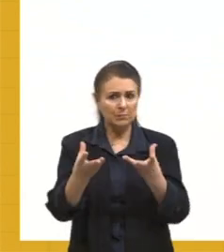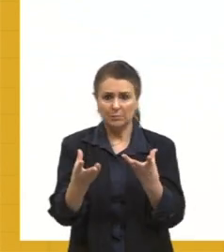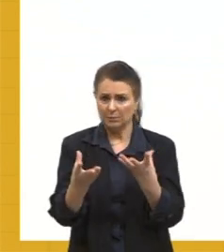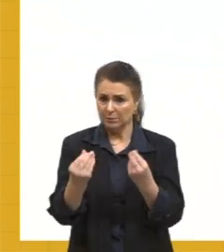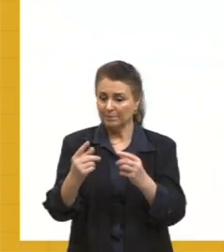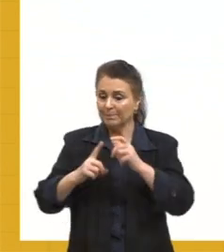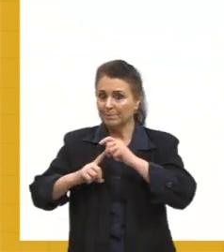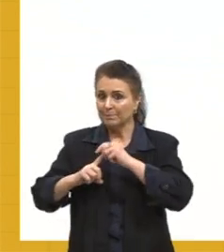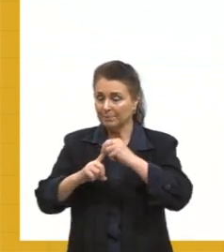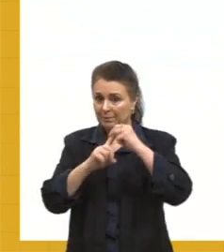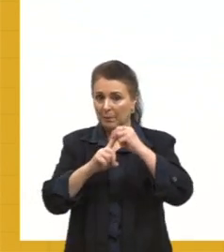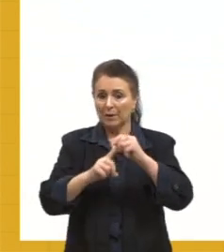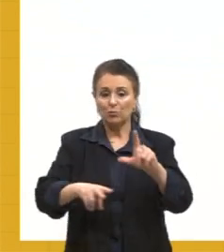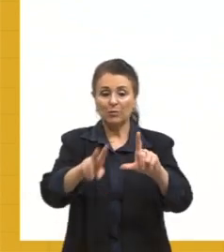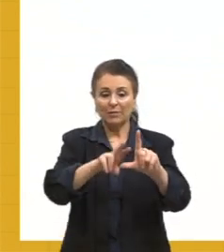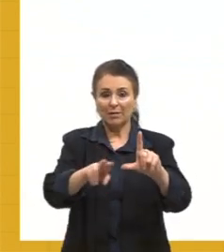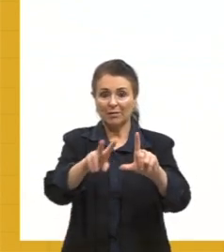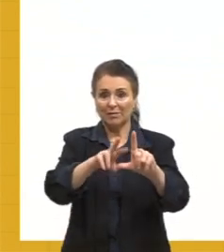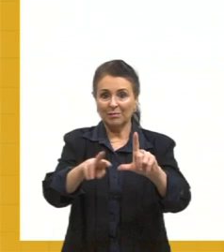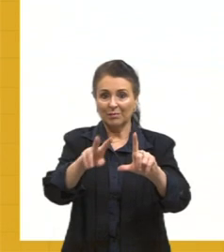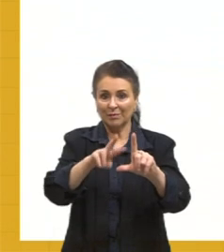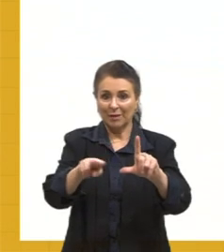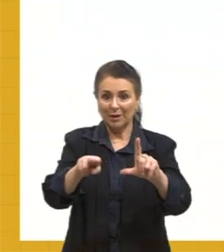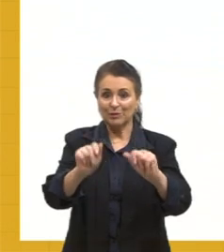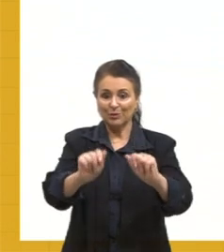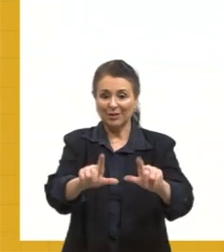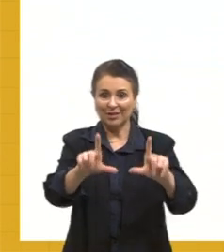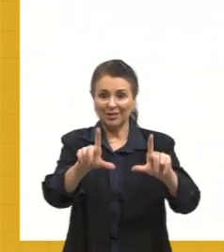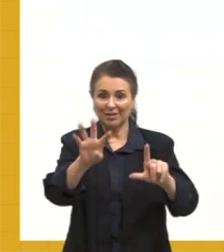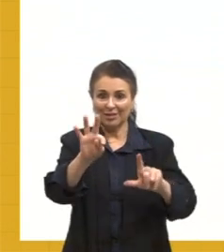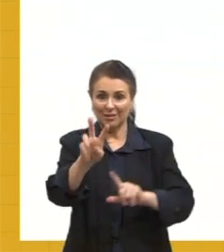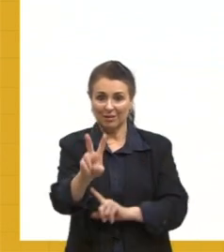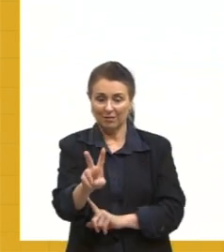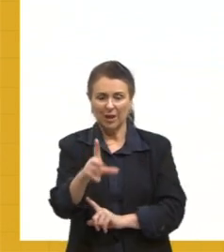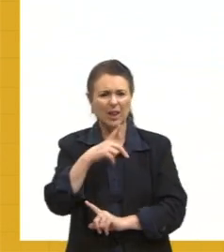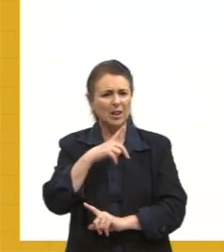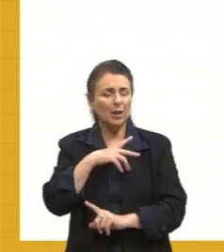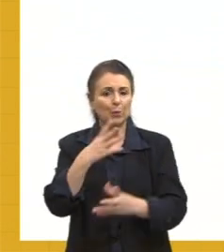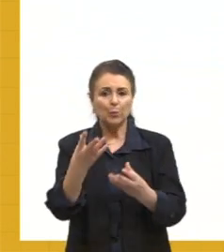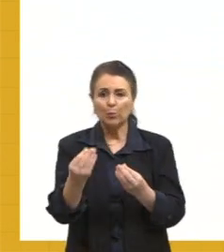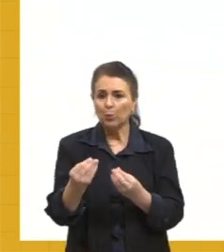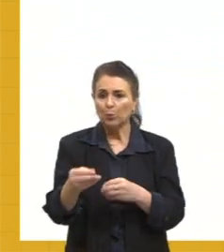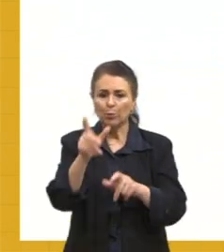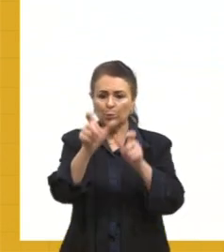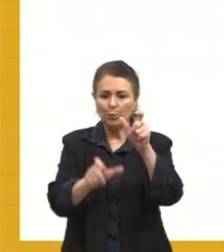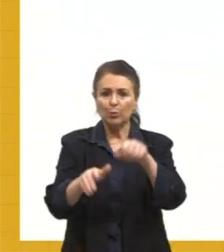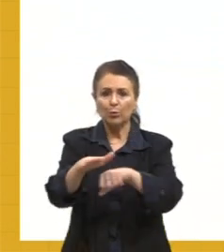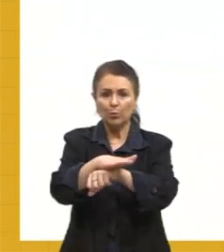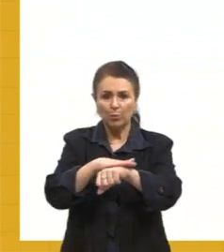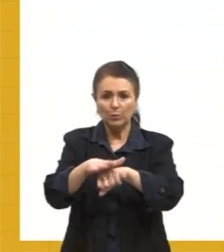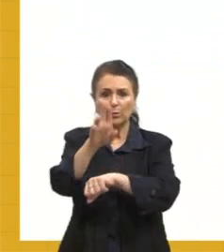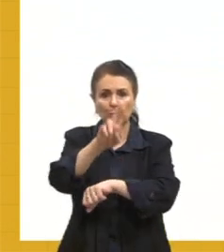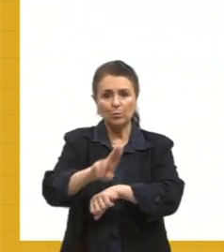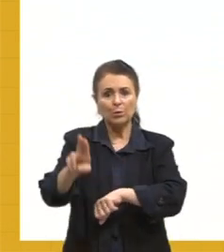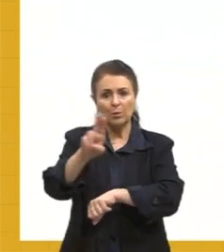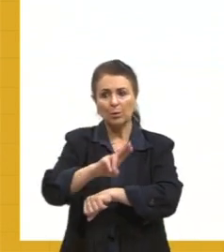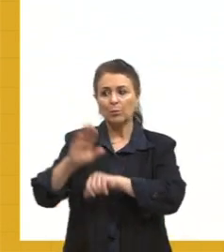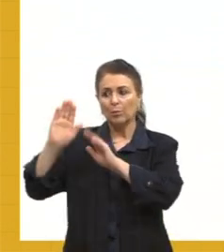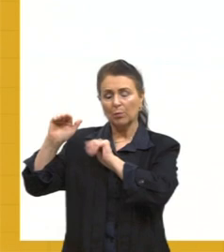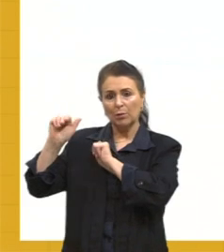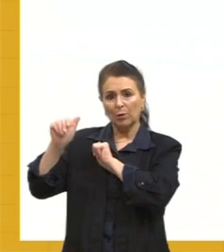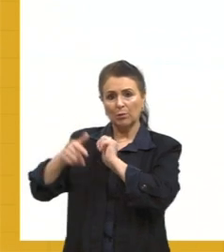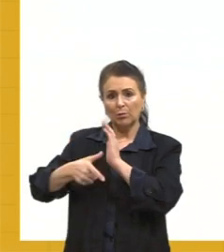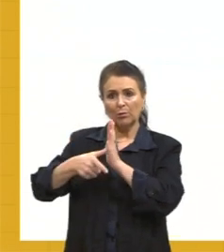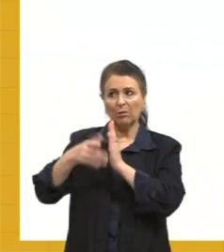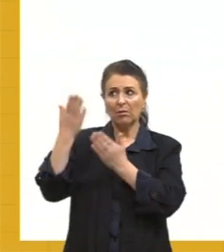dentro das séries né vocês podem ver que hoje tem muito mais gente conversando com expressões em espanhol do que antigamente